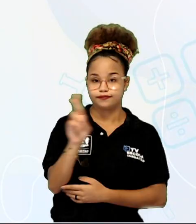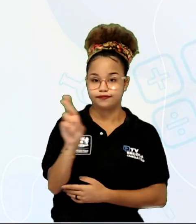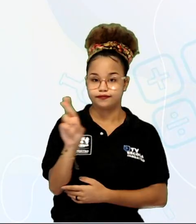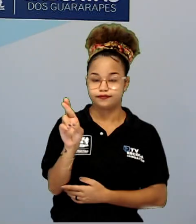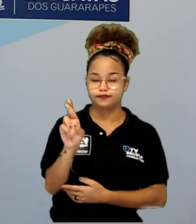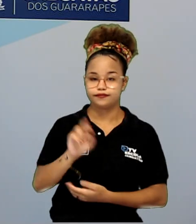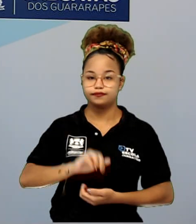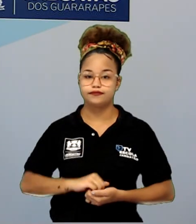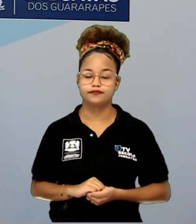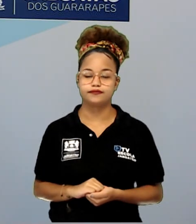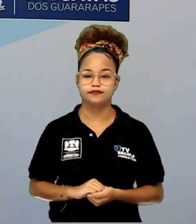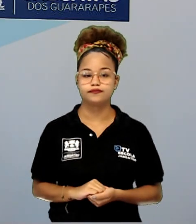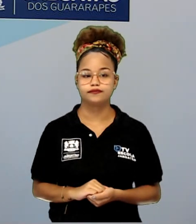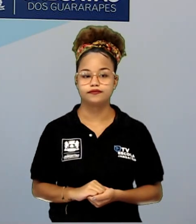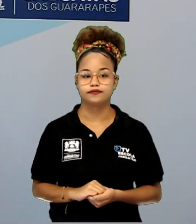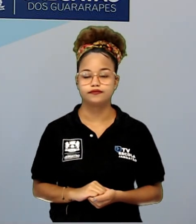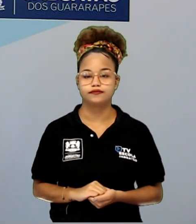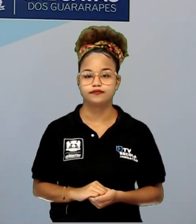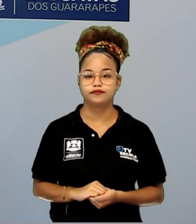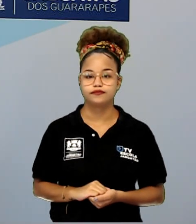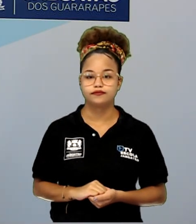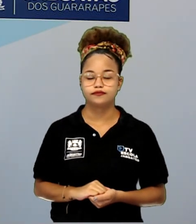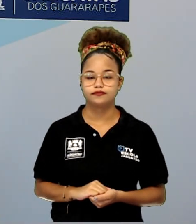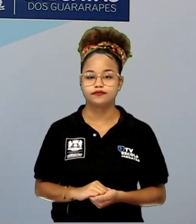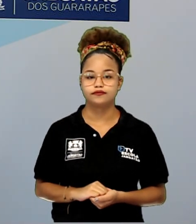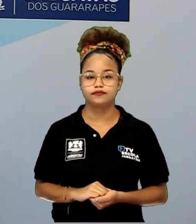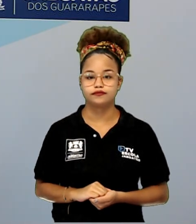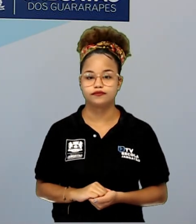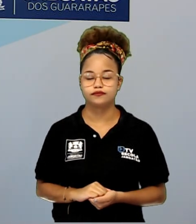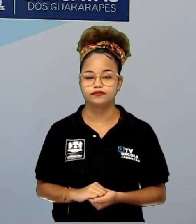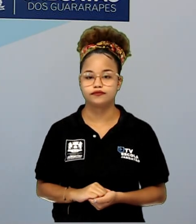R$ 10. Nós temos a cédula de